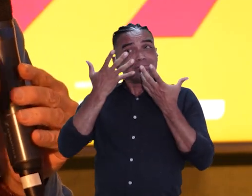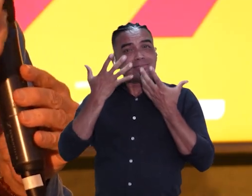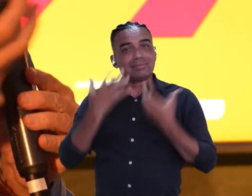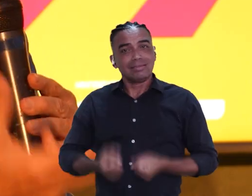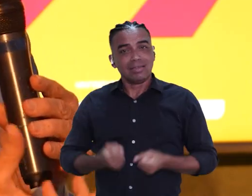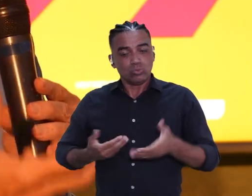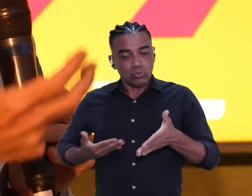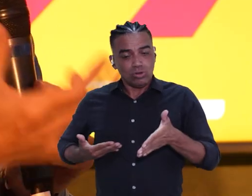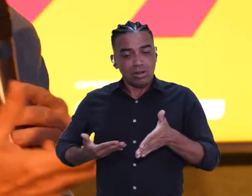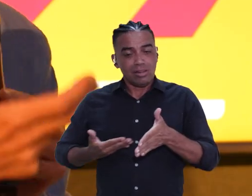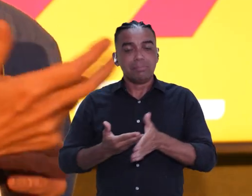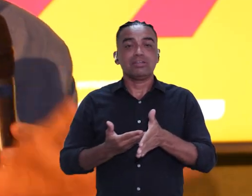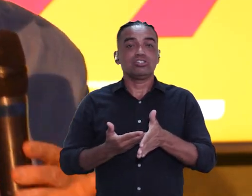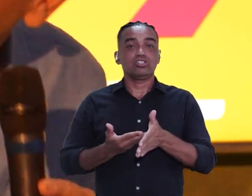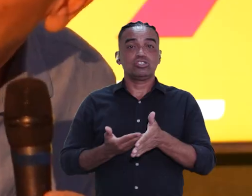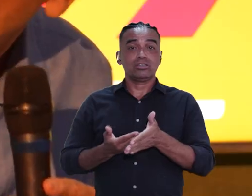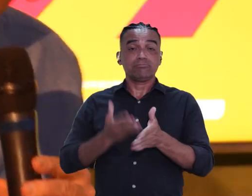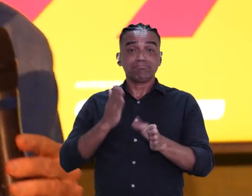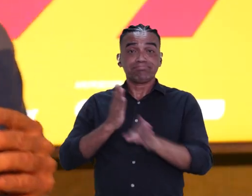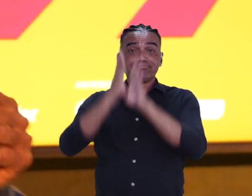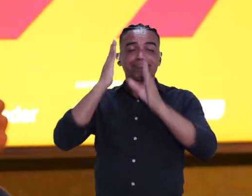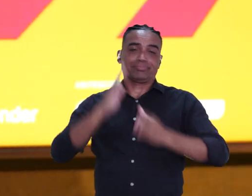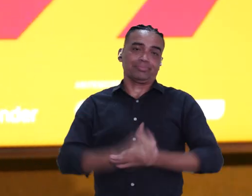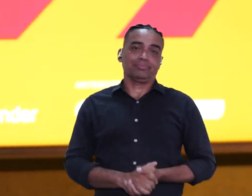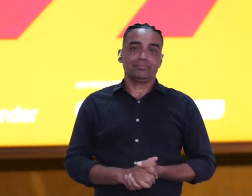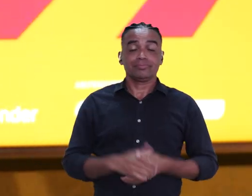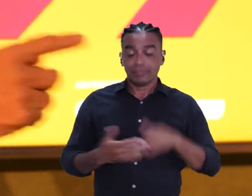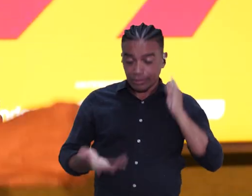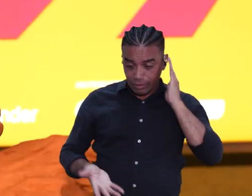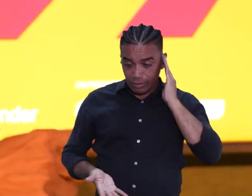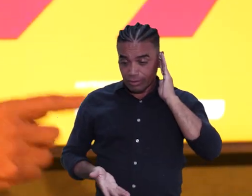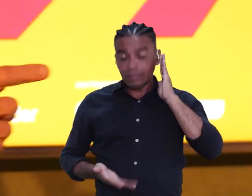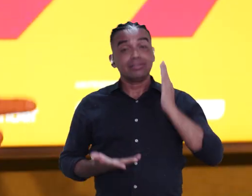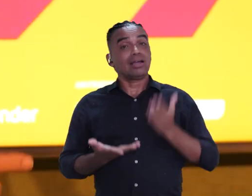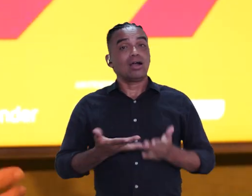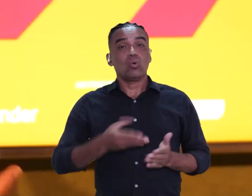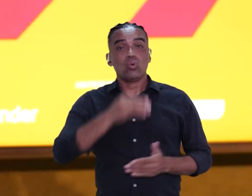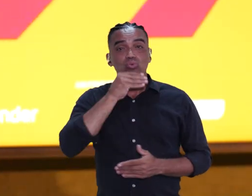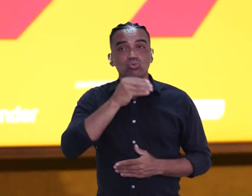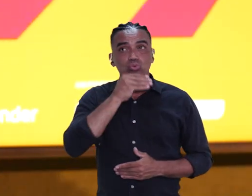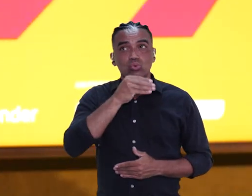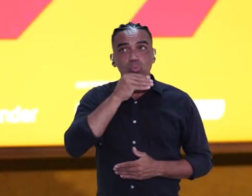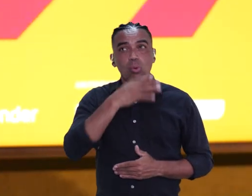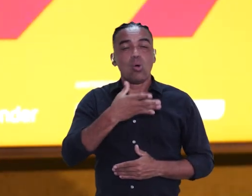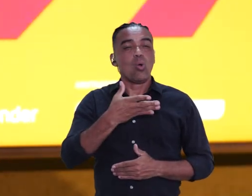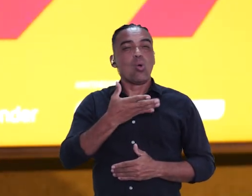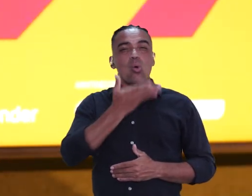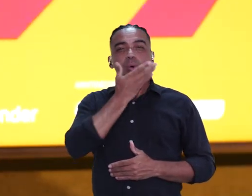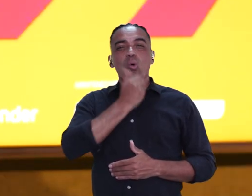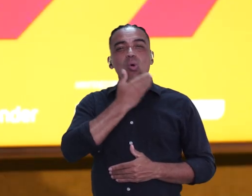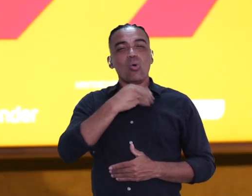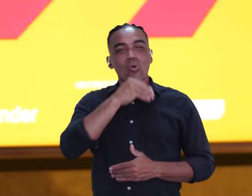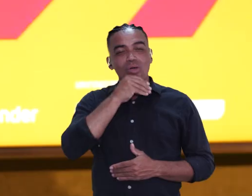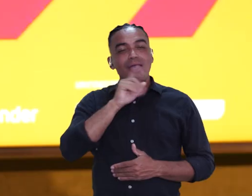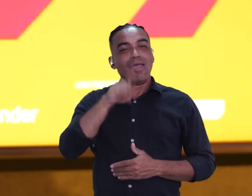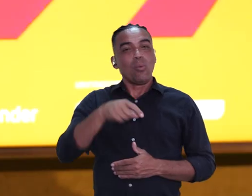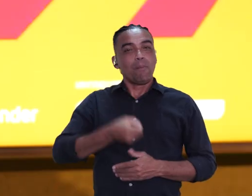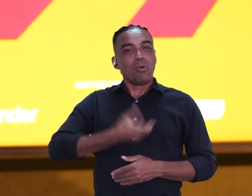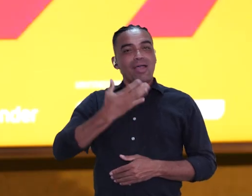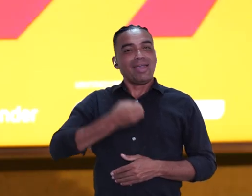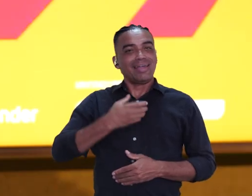Aceitando o limite que se coloca, né? Então, o Drummond é um poeta muito saturnino,